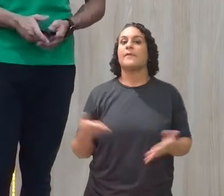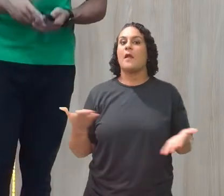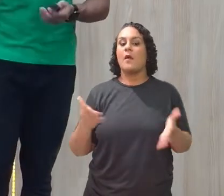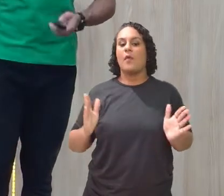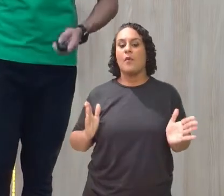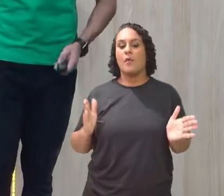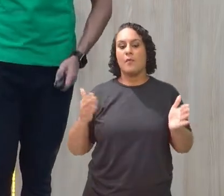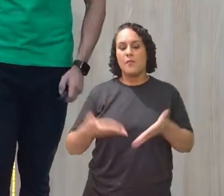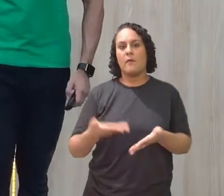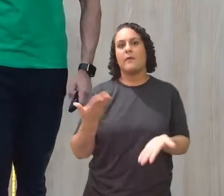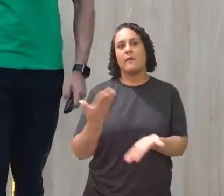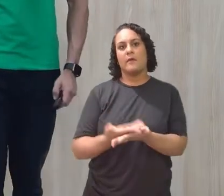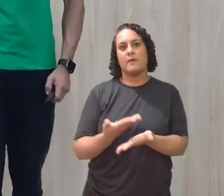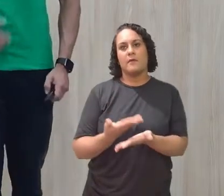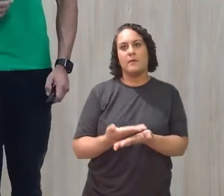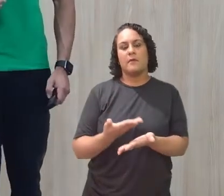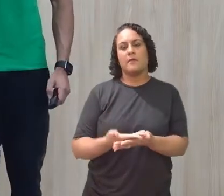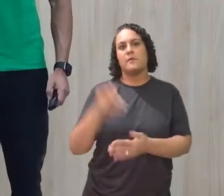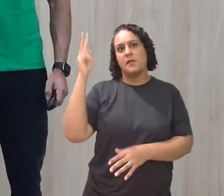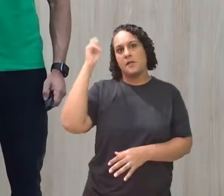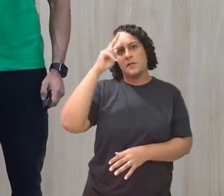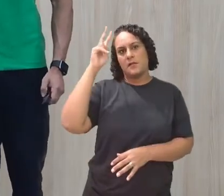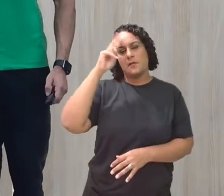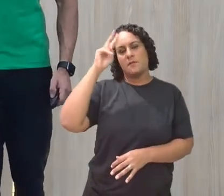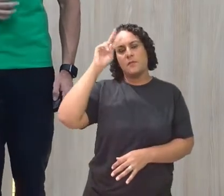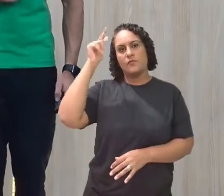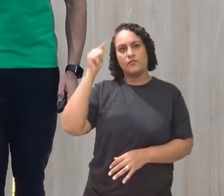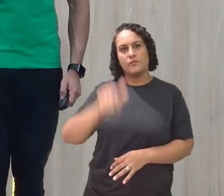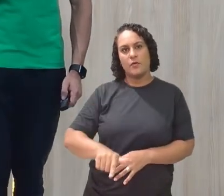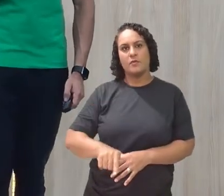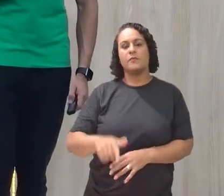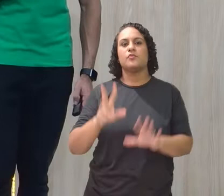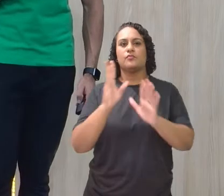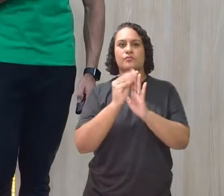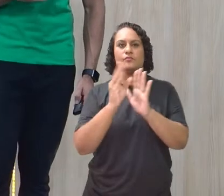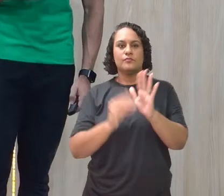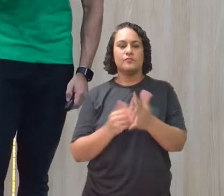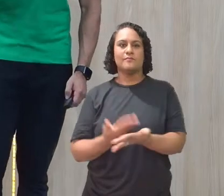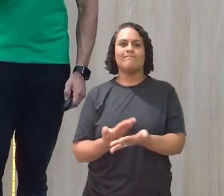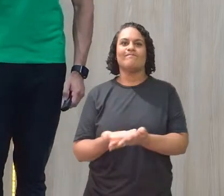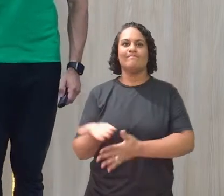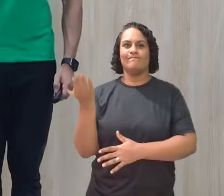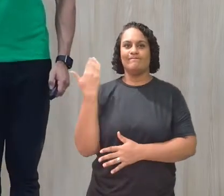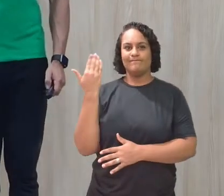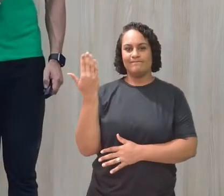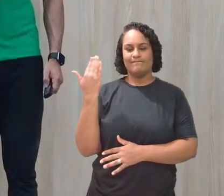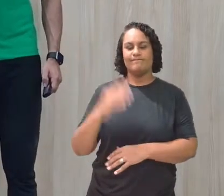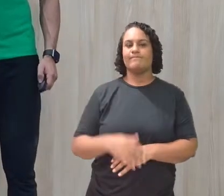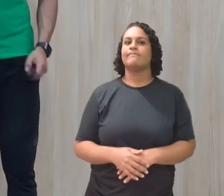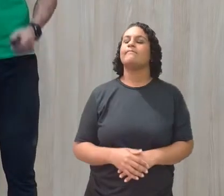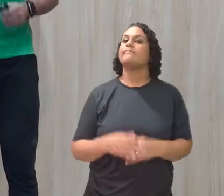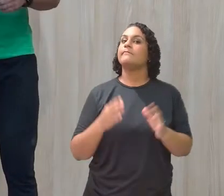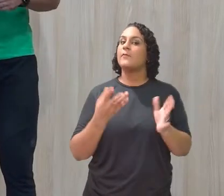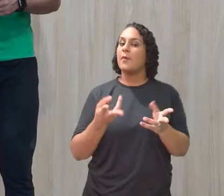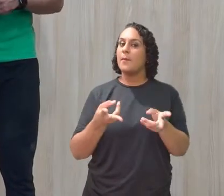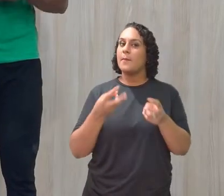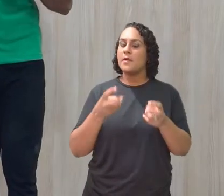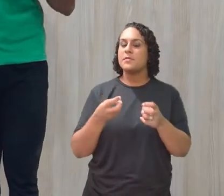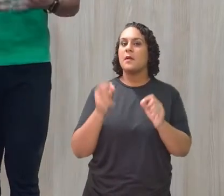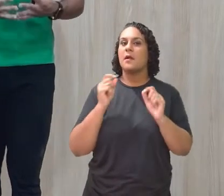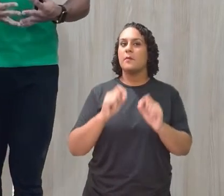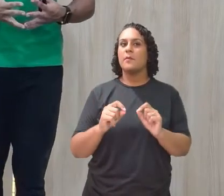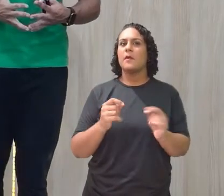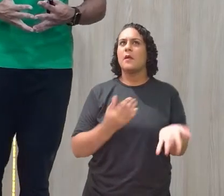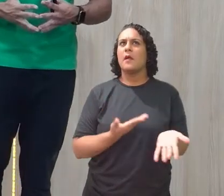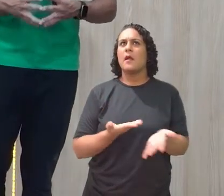de hoje, sempre, né, relembrando o que a gente viu aí na aula passada, tá bom? Então, pode notar que a gente começou